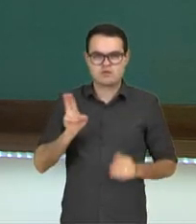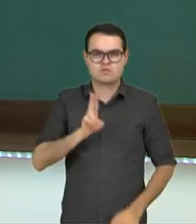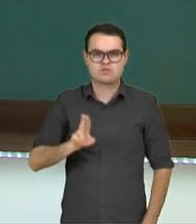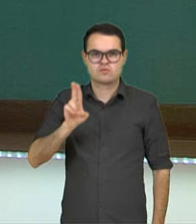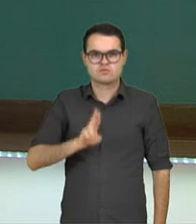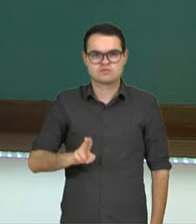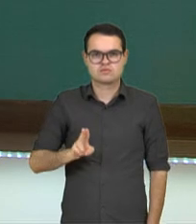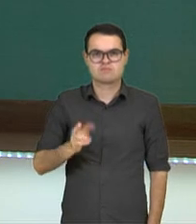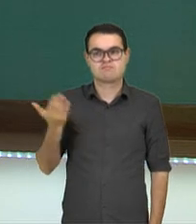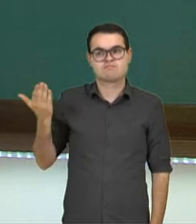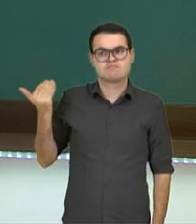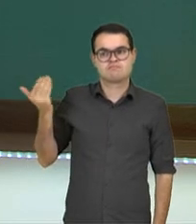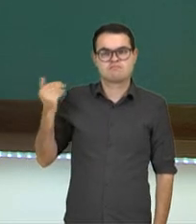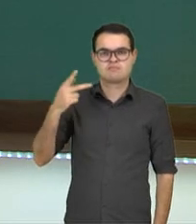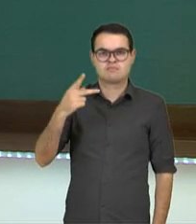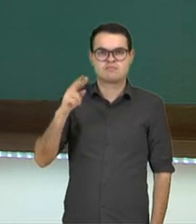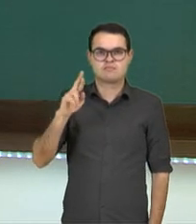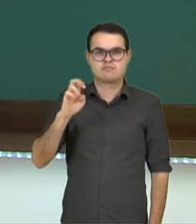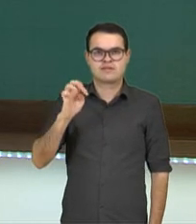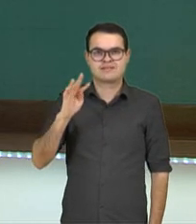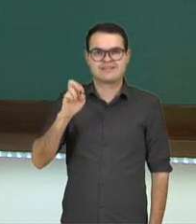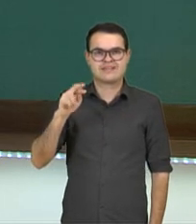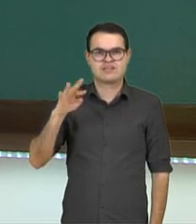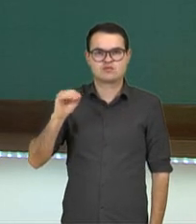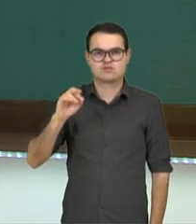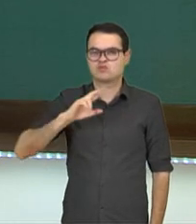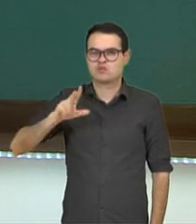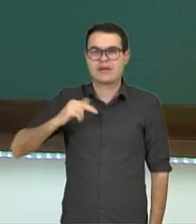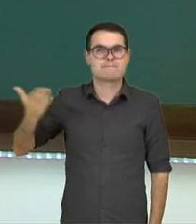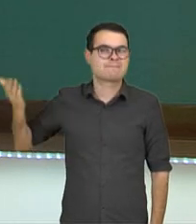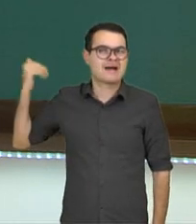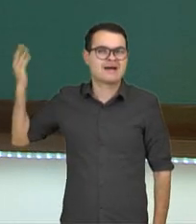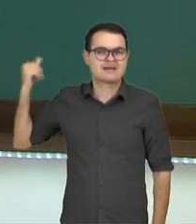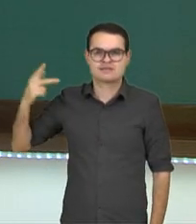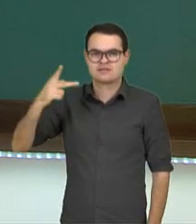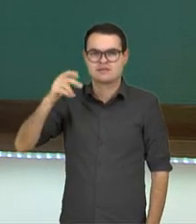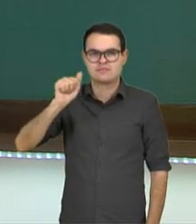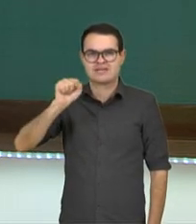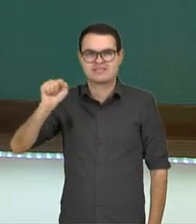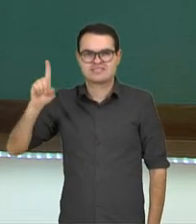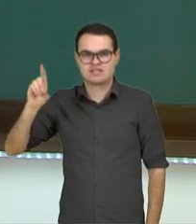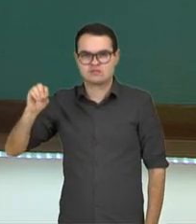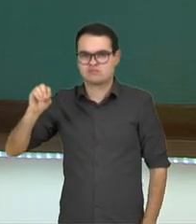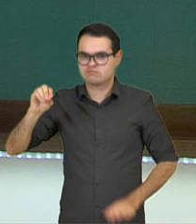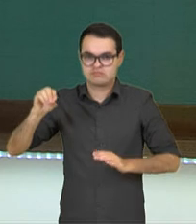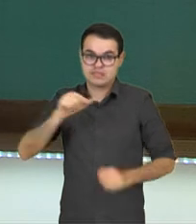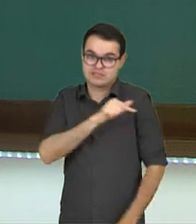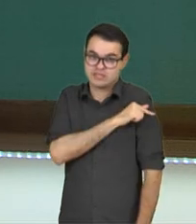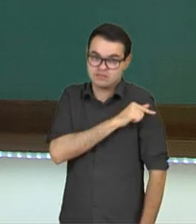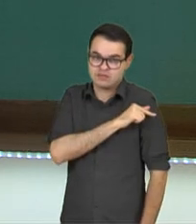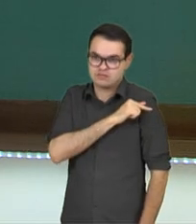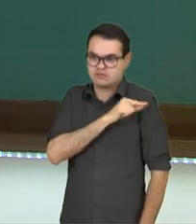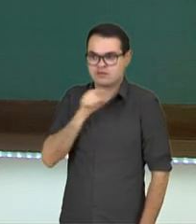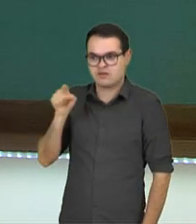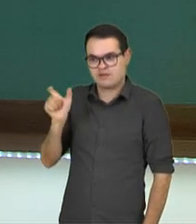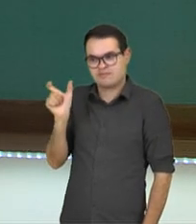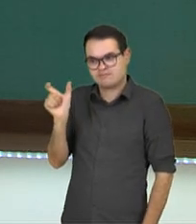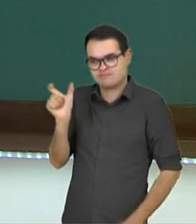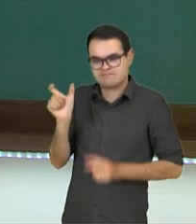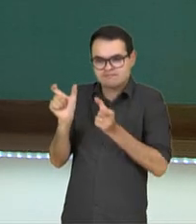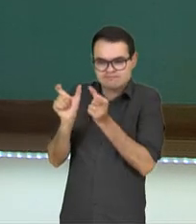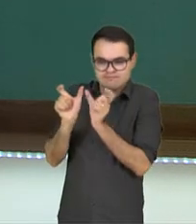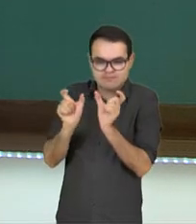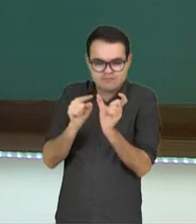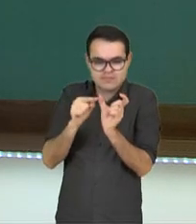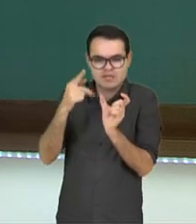no pretérito. Eu não falo mais passado. Quando eu estou no sétimo ano, eu já falo pretérito, né? Que é dividido em